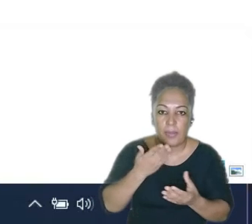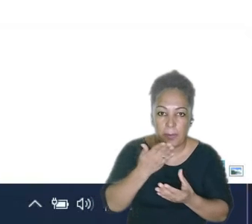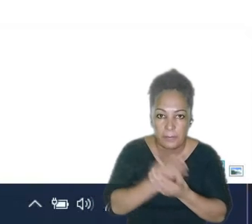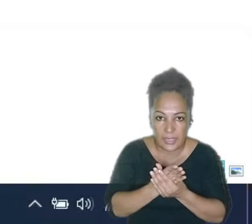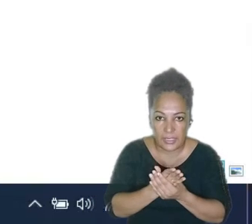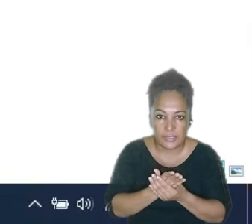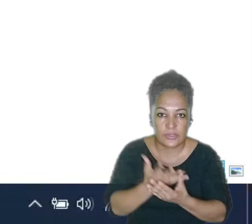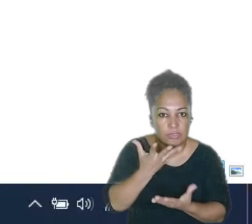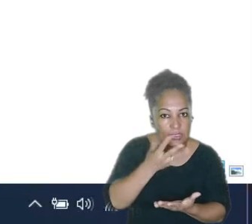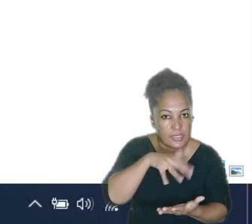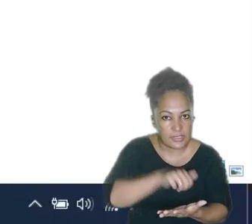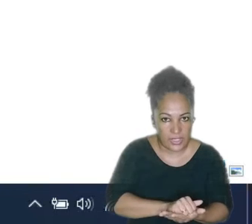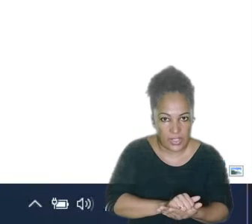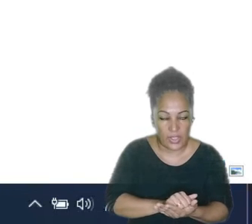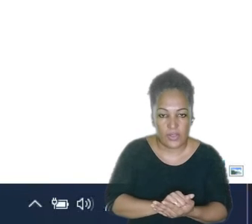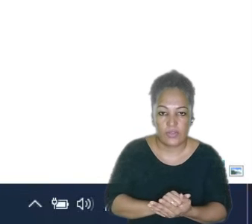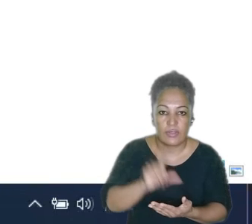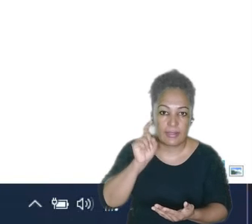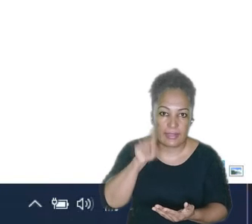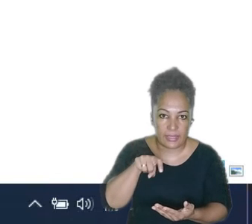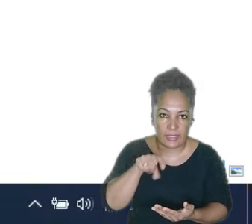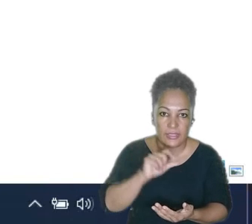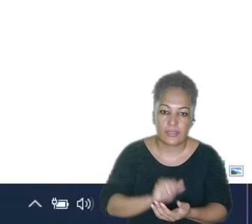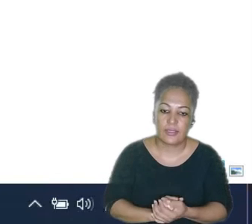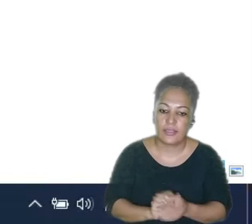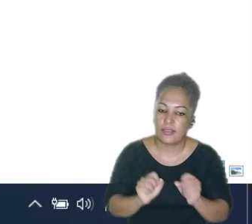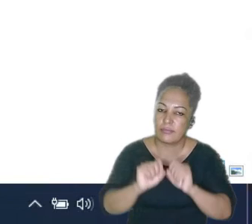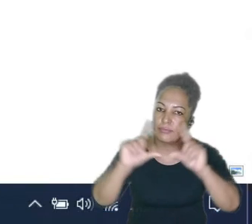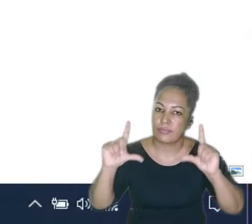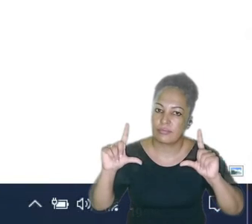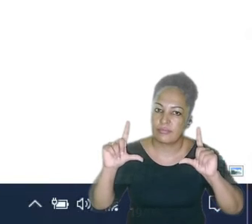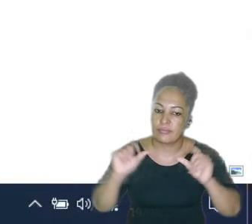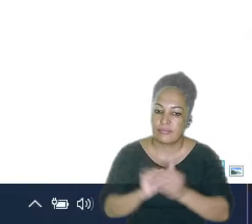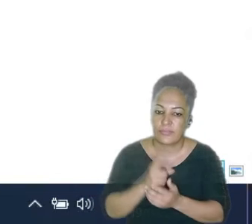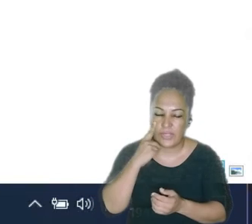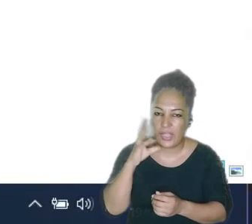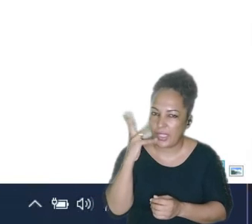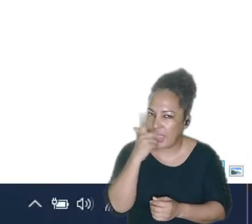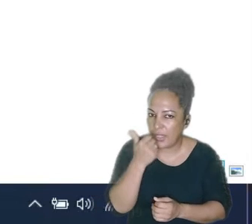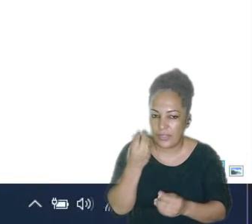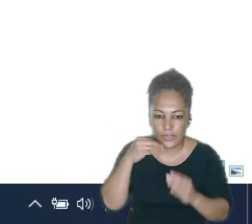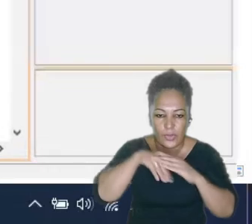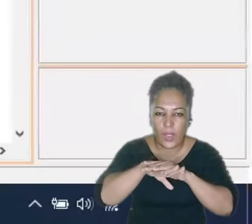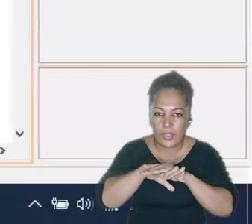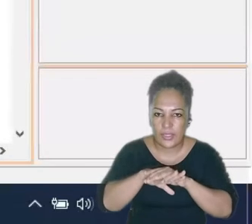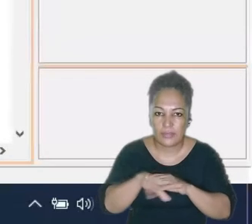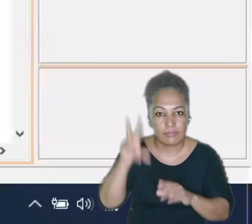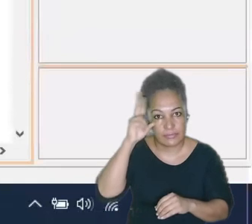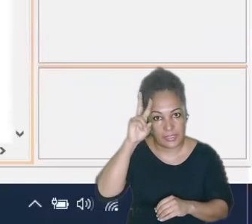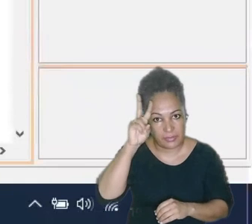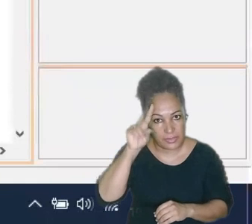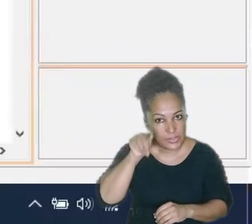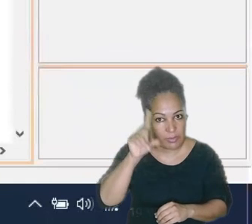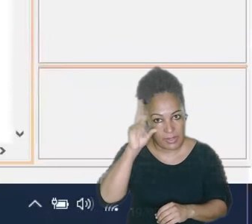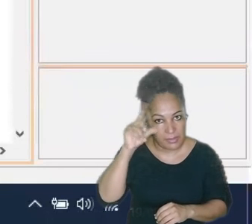gente? Vai lá na pasta onde está salvo o modelo, clica nele e, ó, abrir. Olha lá que lindo, tá tudo